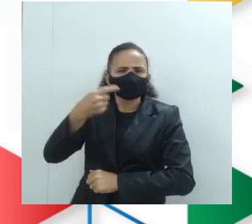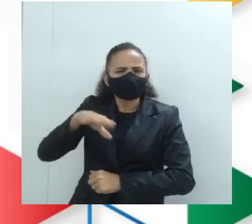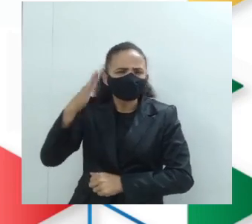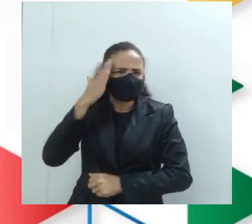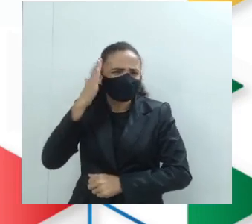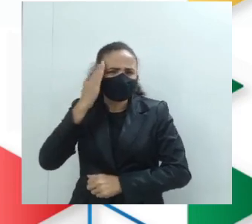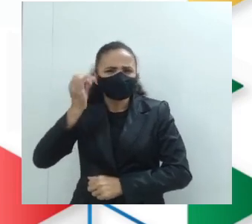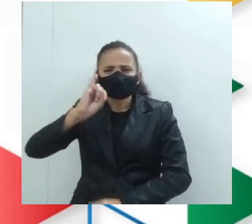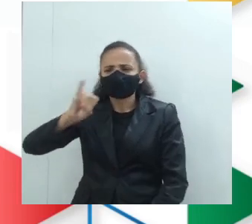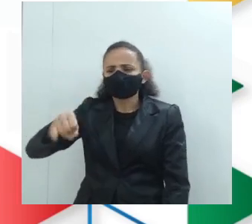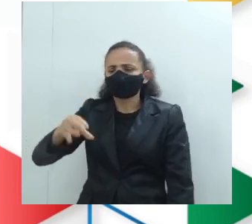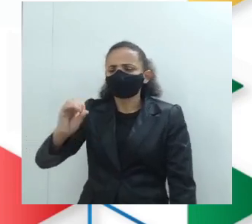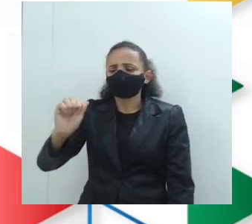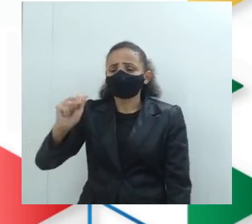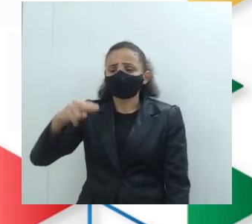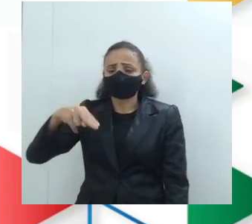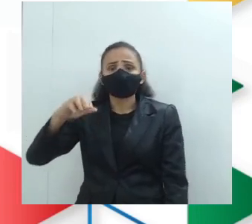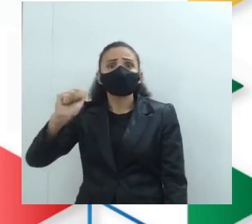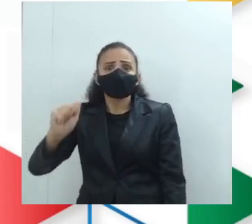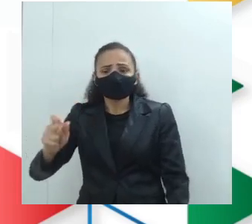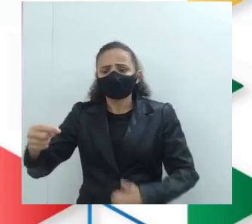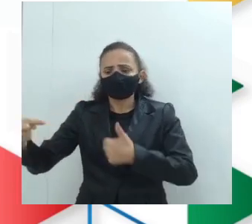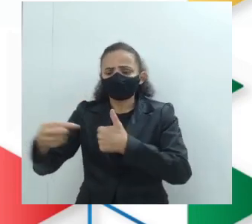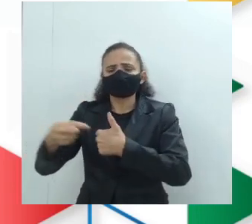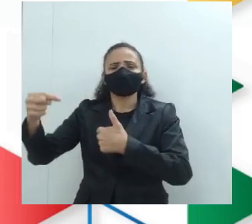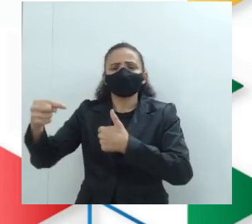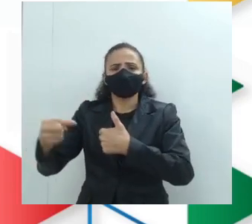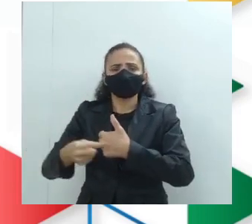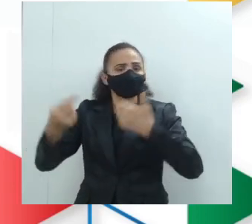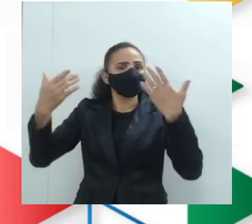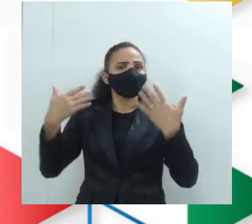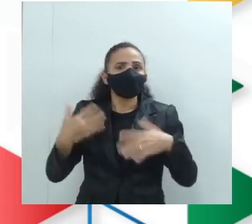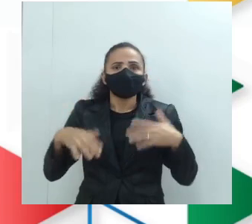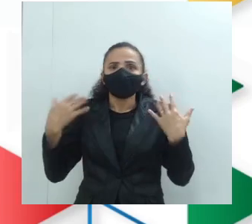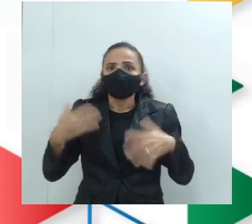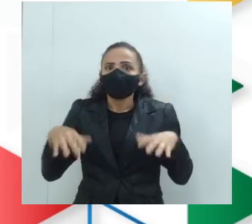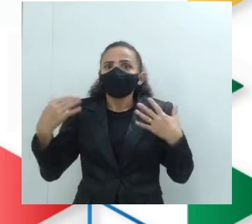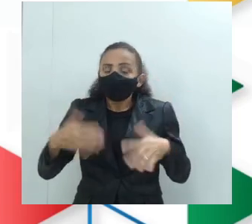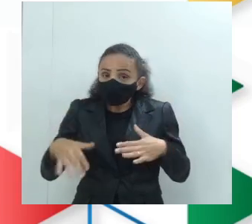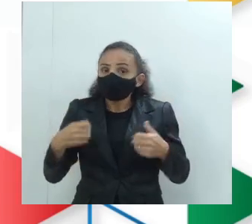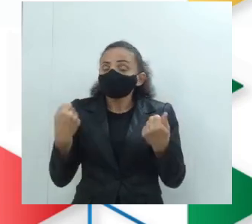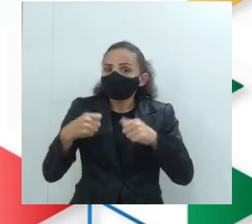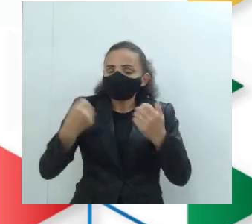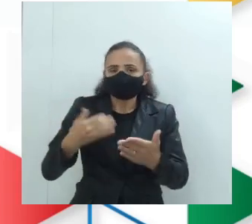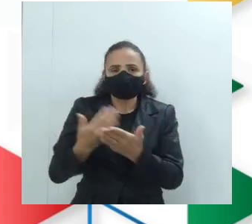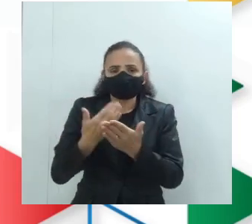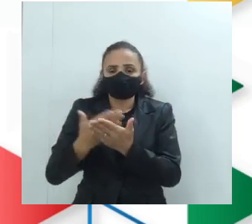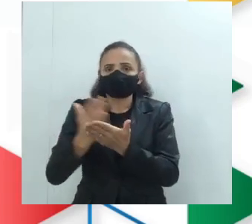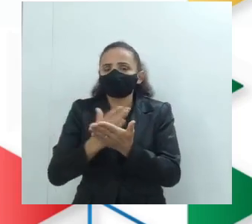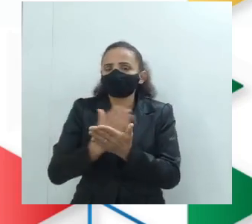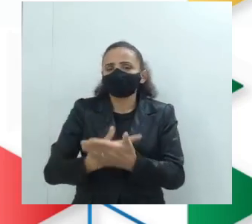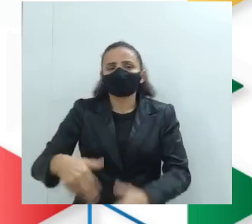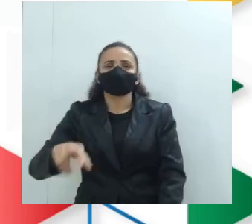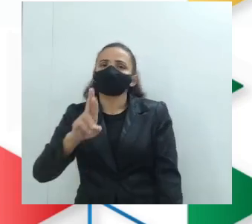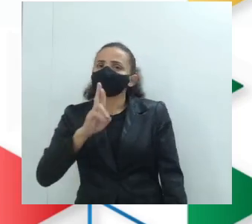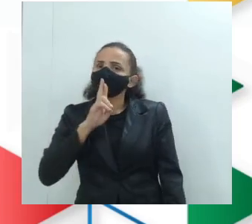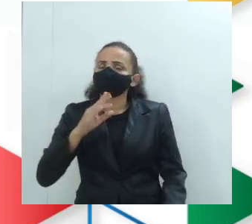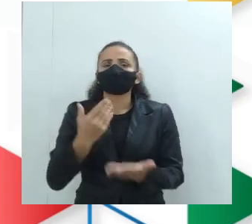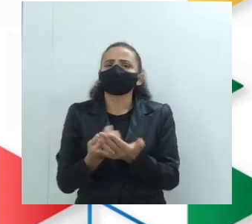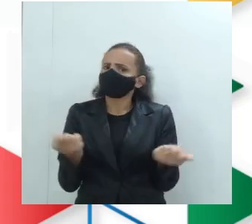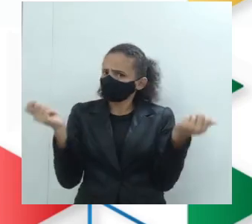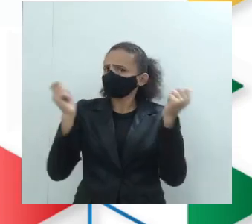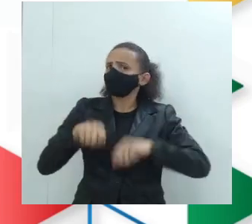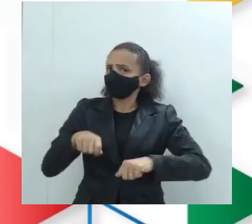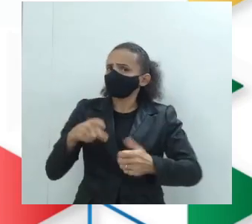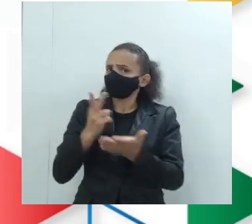que a Joana clicou nessa opção de edição. Então a gente vai ter algumas respostas, tá? Porque há